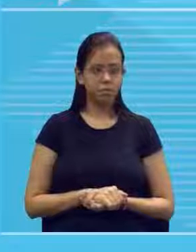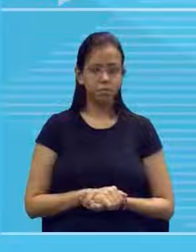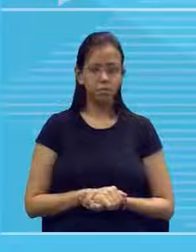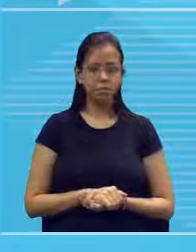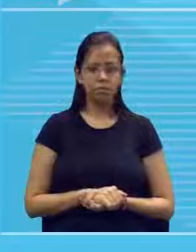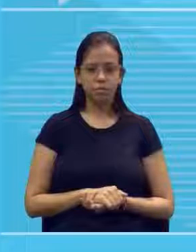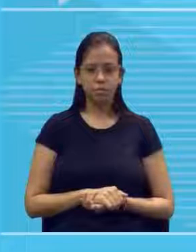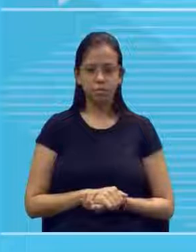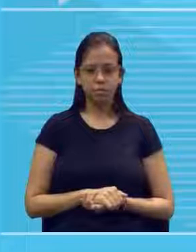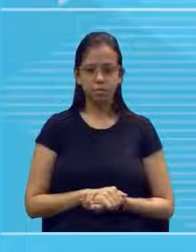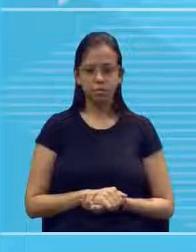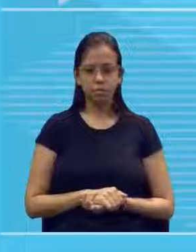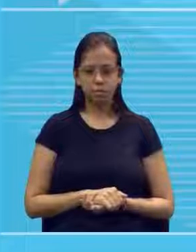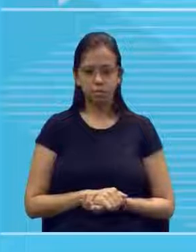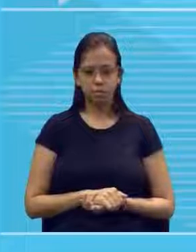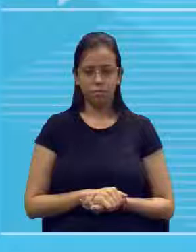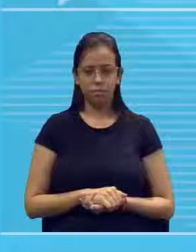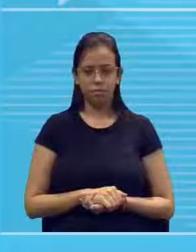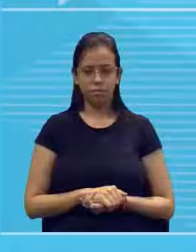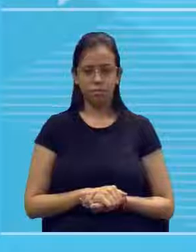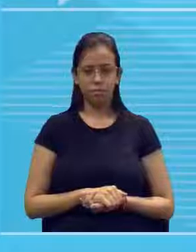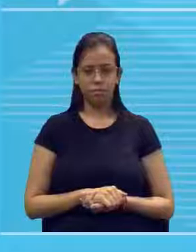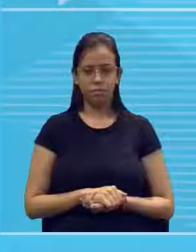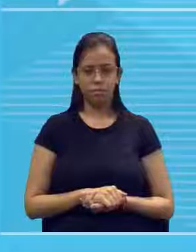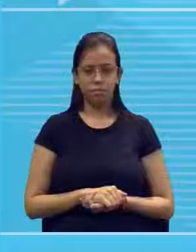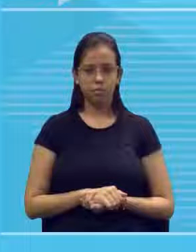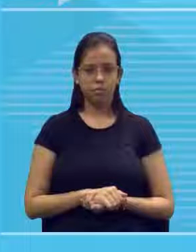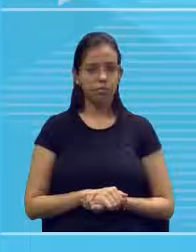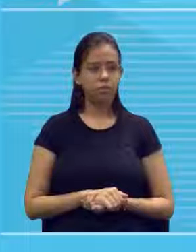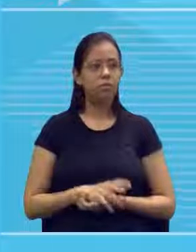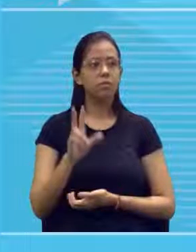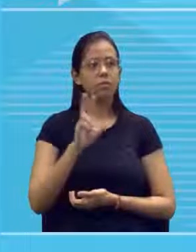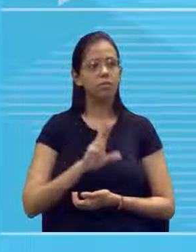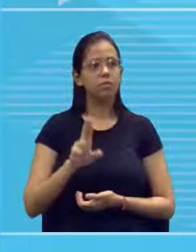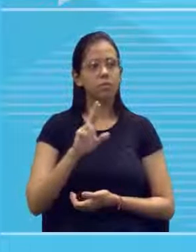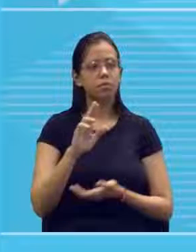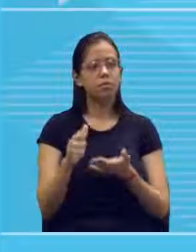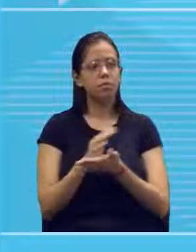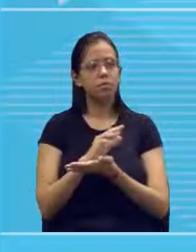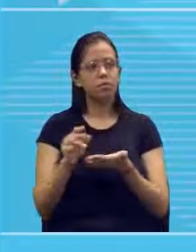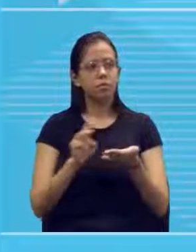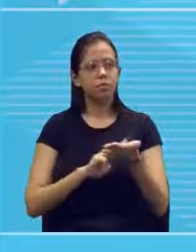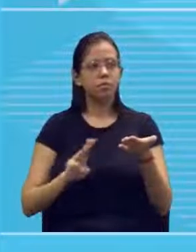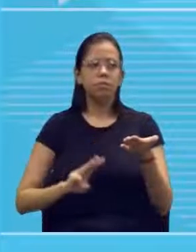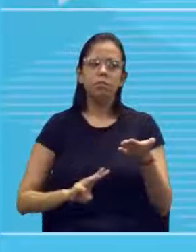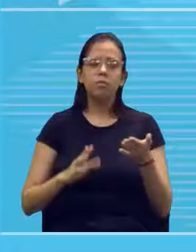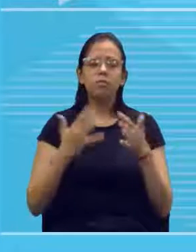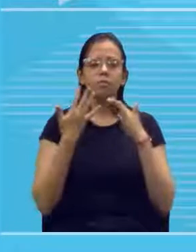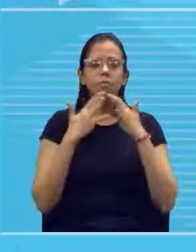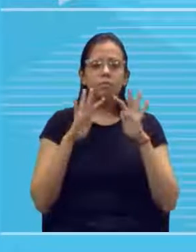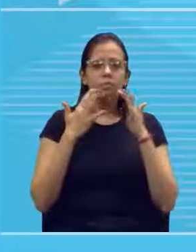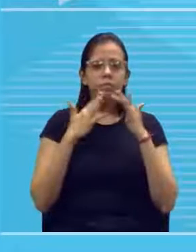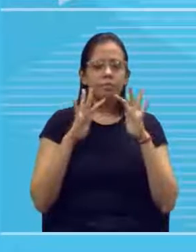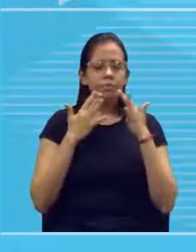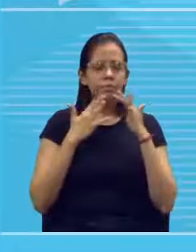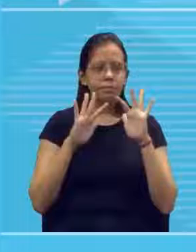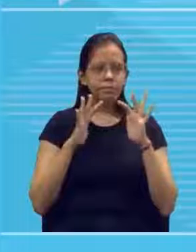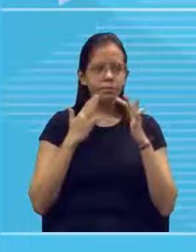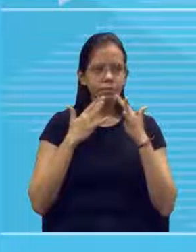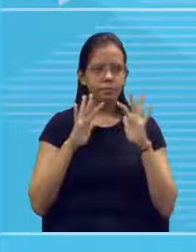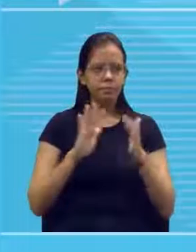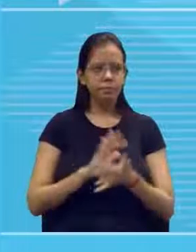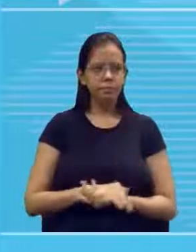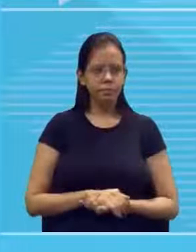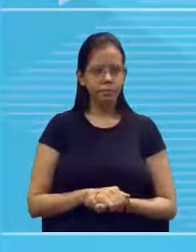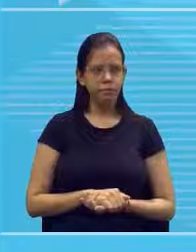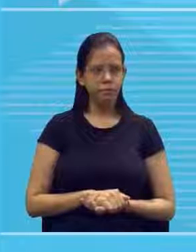trazem bom né que eles utilizavam alguns métodos empíricos alguns métodos